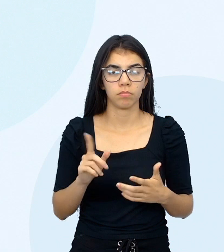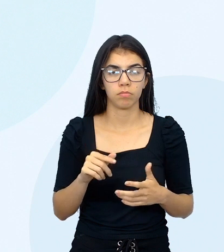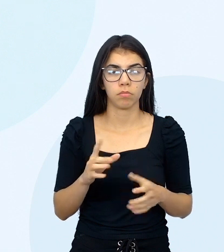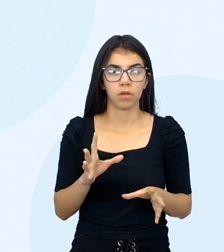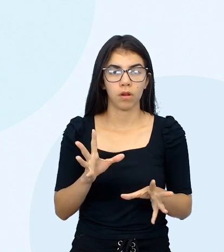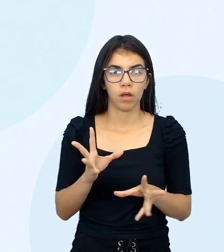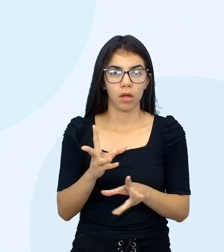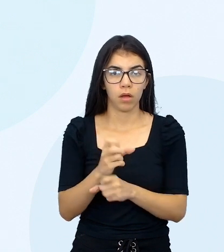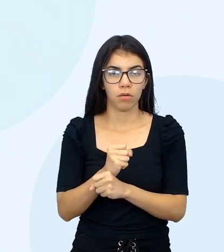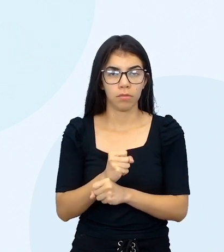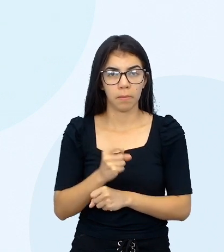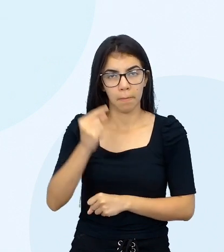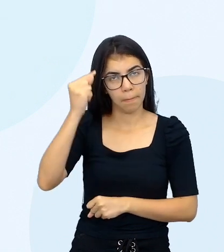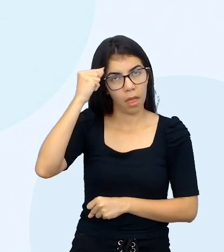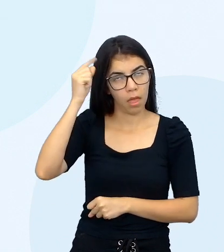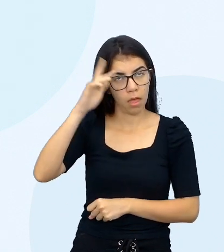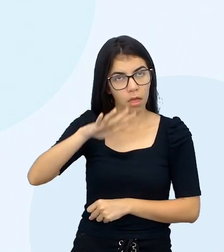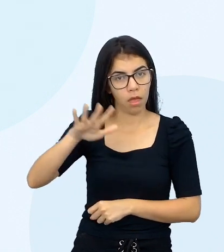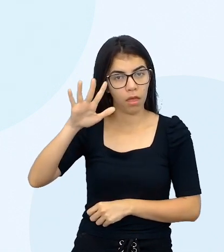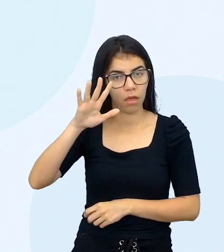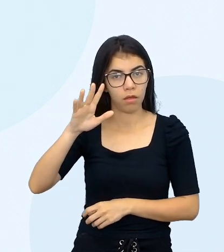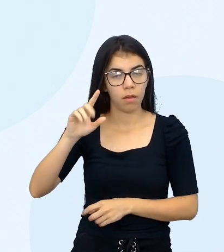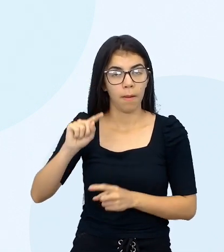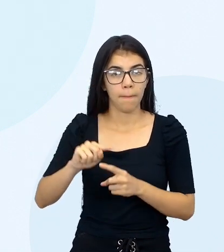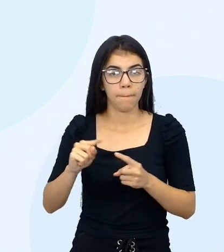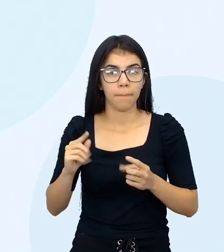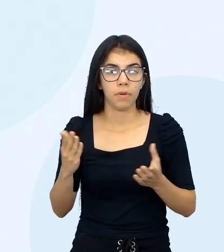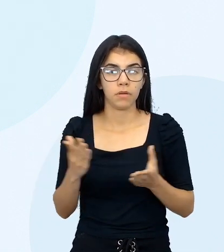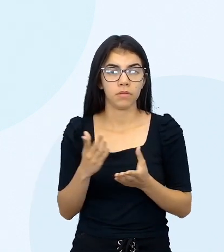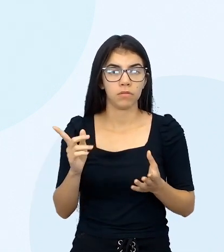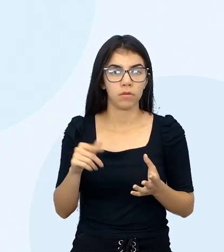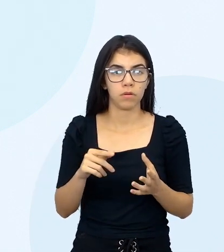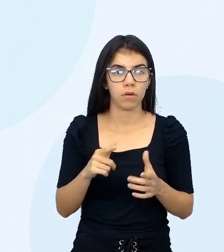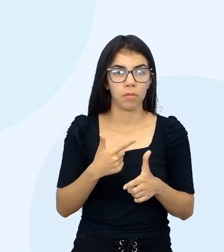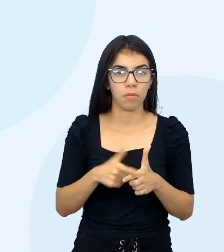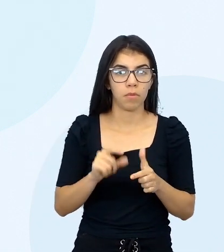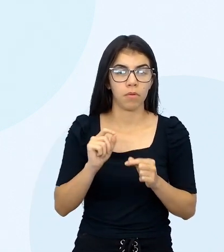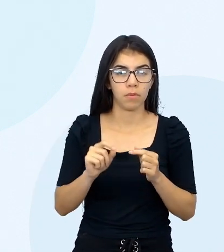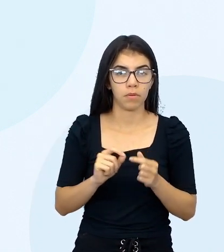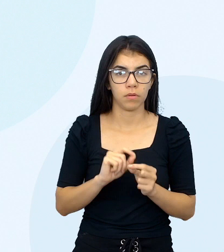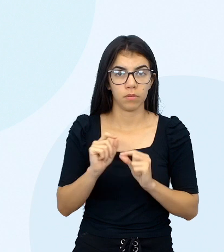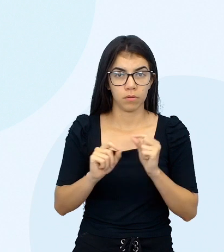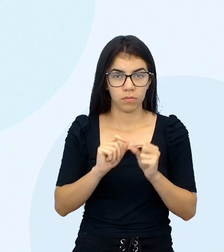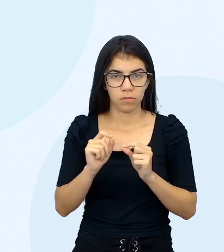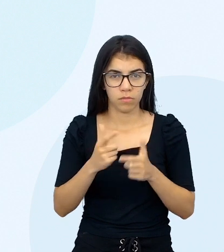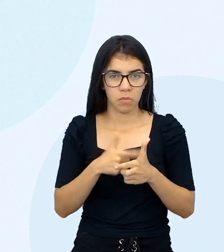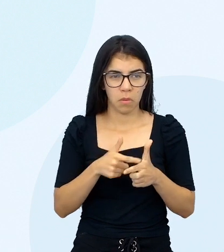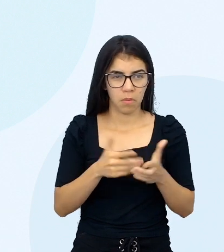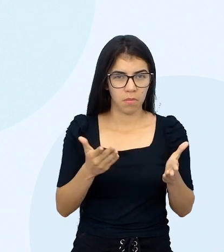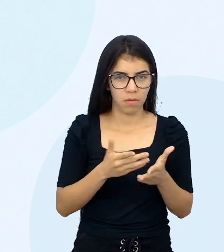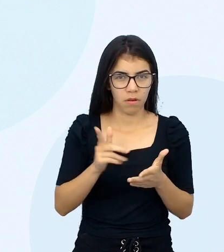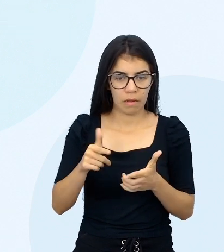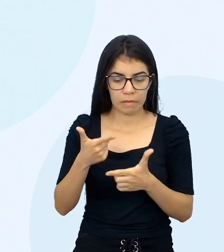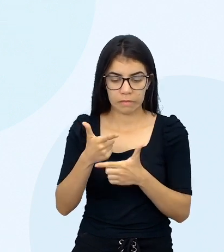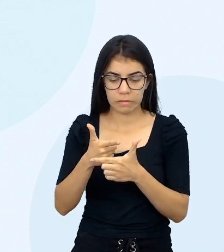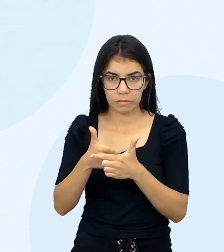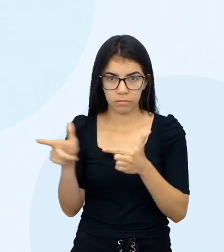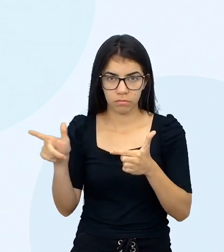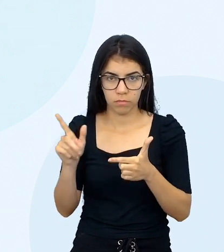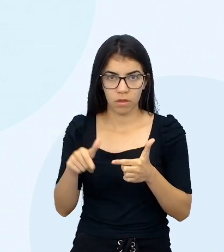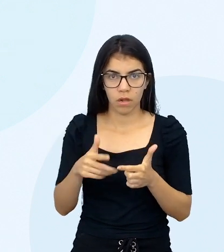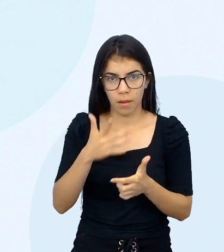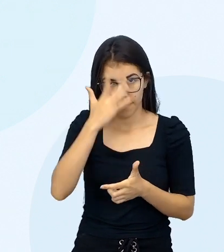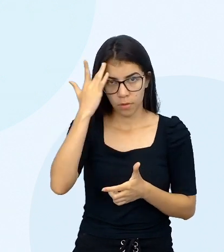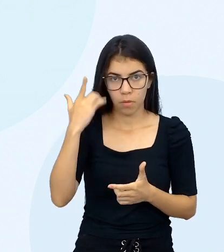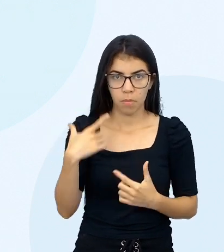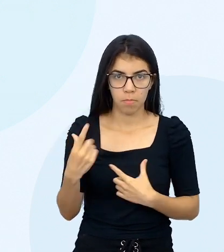Somar, dava para fazer de cabeça, dava para armar Tranquilo. essas continhas, era tranquilo. Sim. Agora o problema maior é dividir, né? Porque chegou em divisão, a pessoa falou divisão, sai correndo que